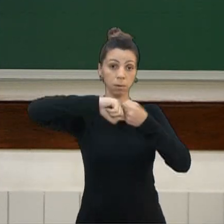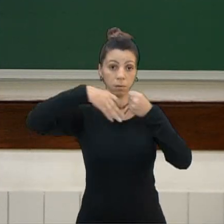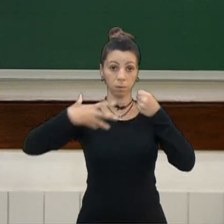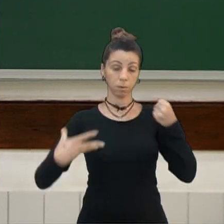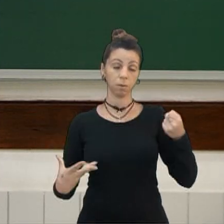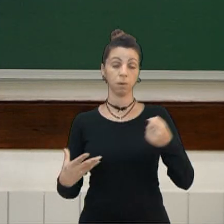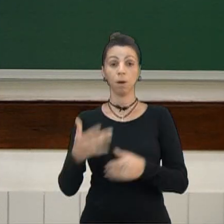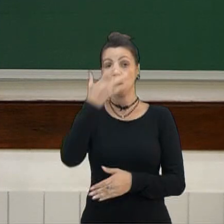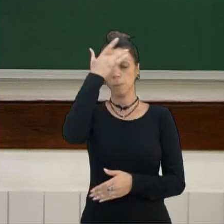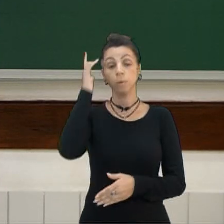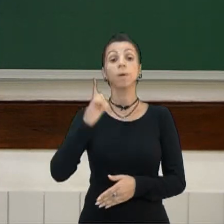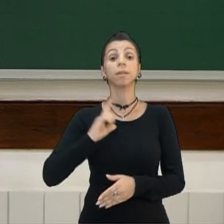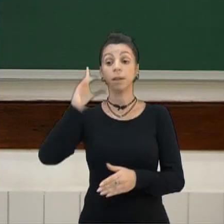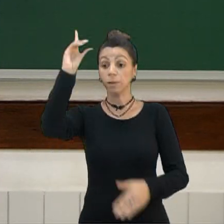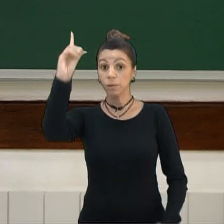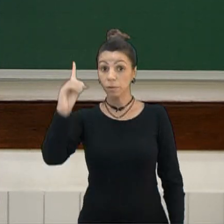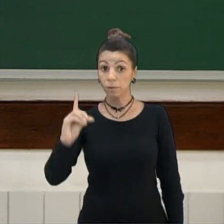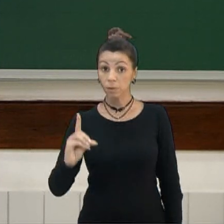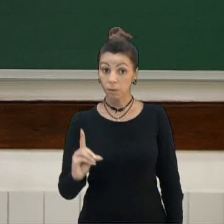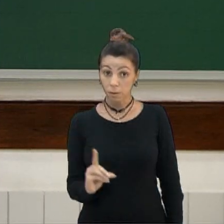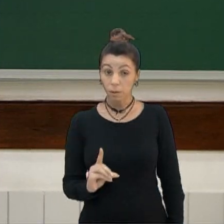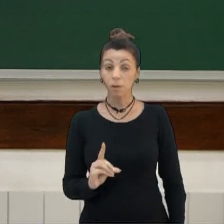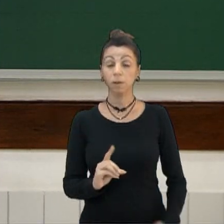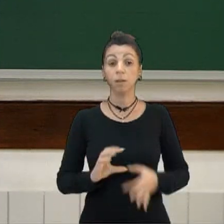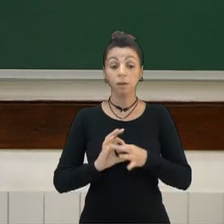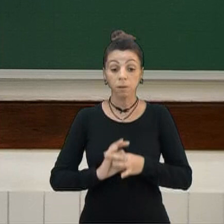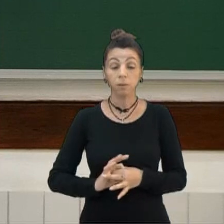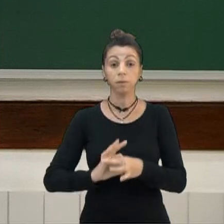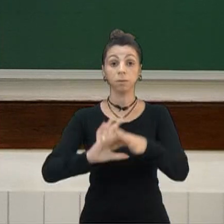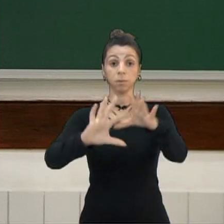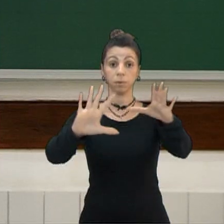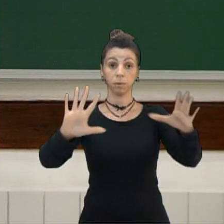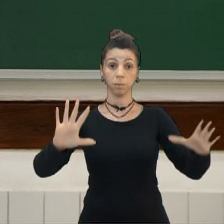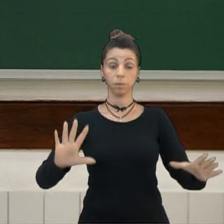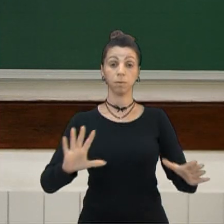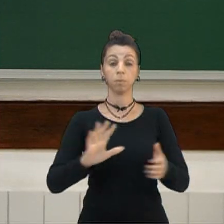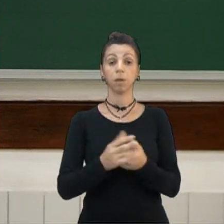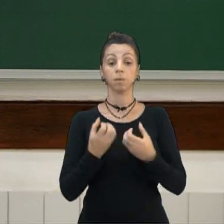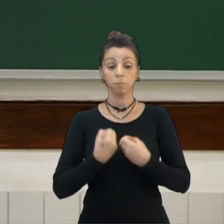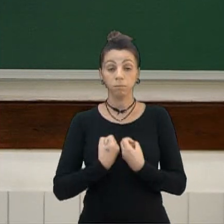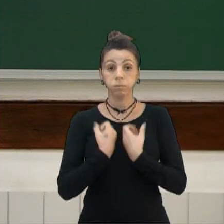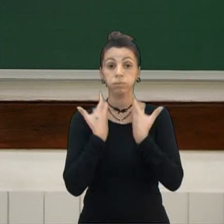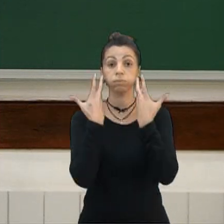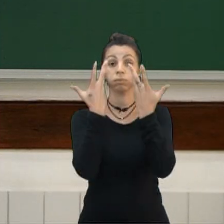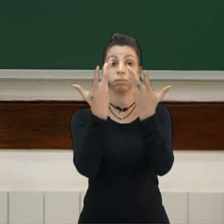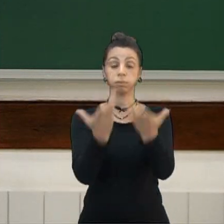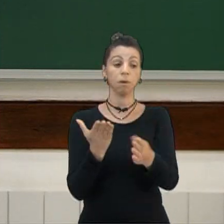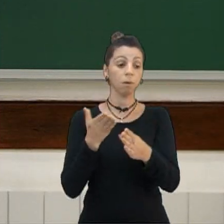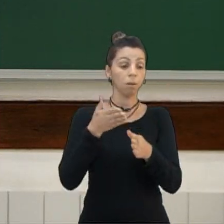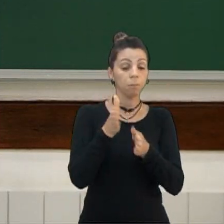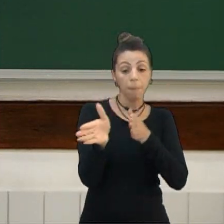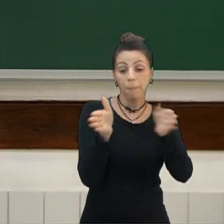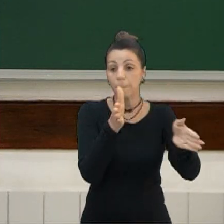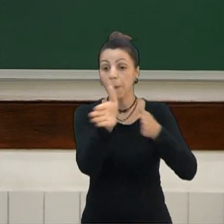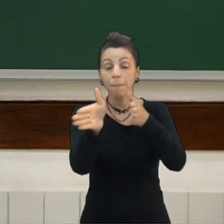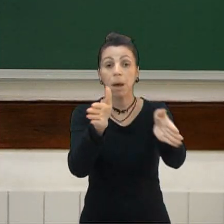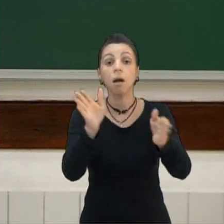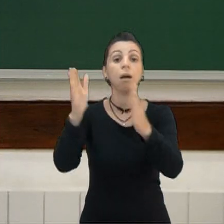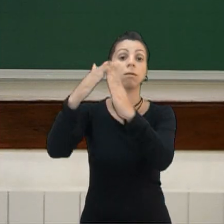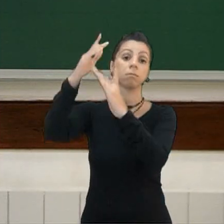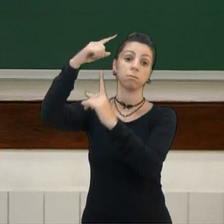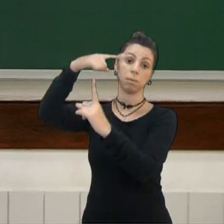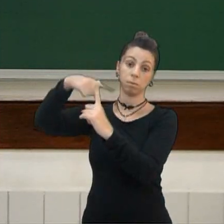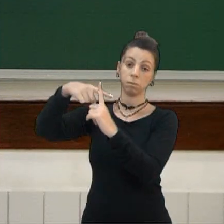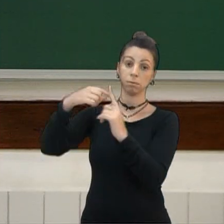É um dos princípios da democracia a pessoa ter liberdade para expressar, para frequentar igrejas, para frequentar templos,